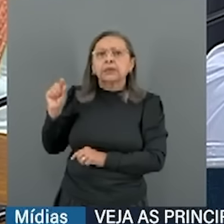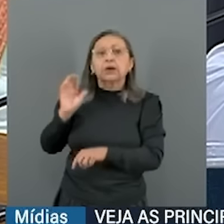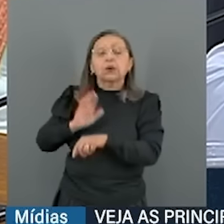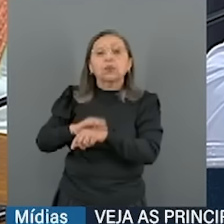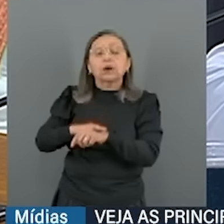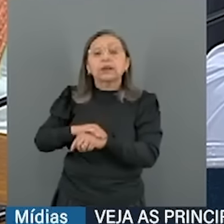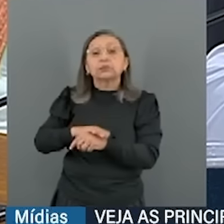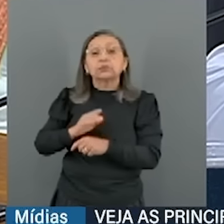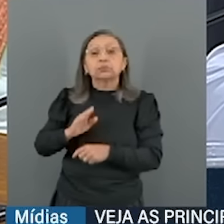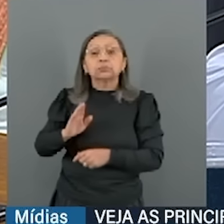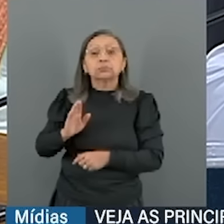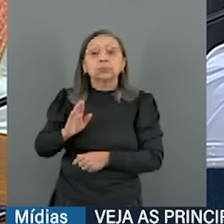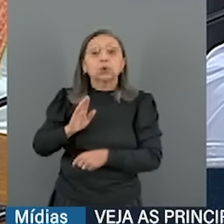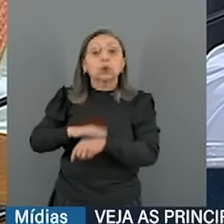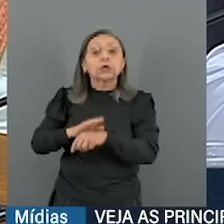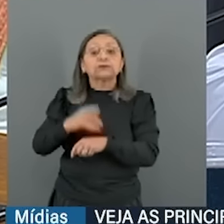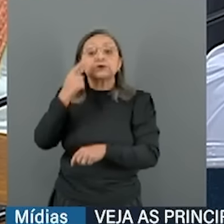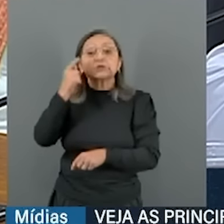ensejou a soltura do Lula.